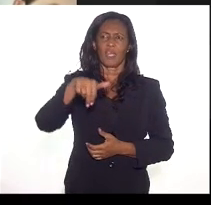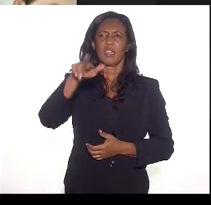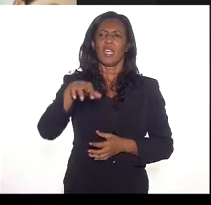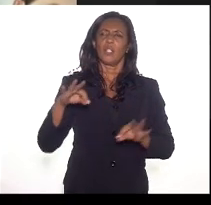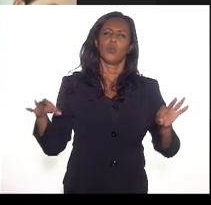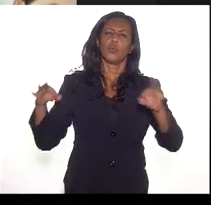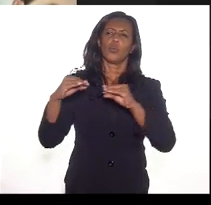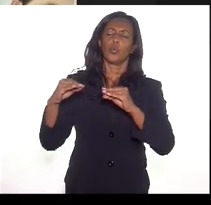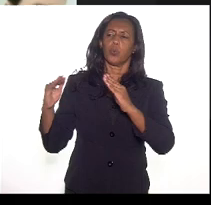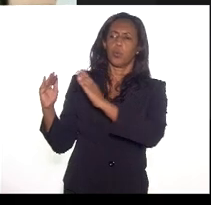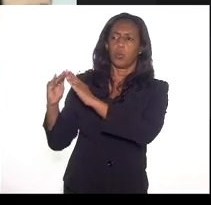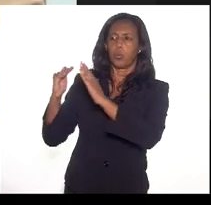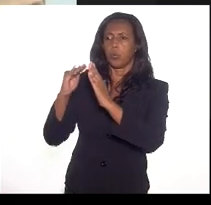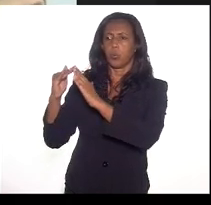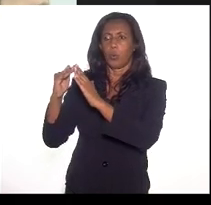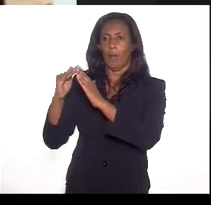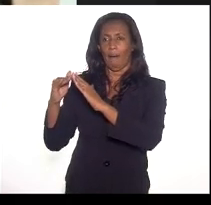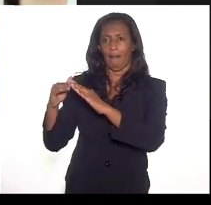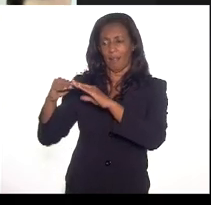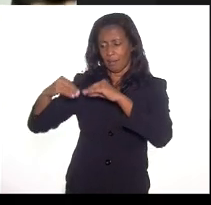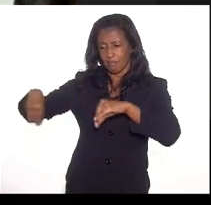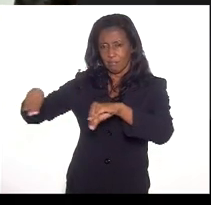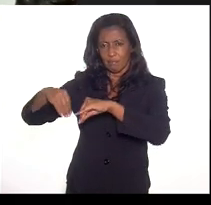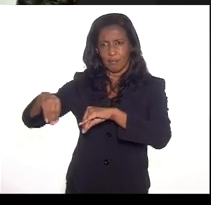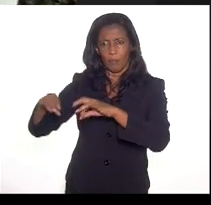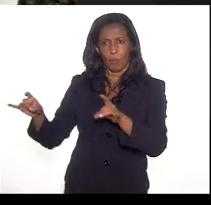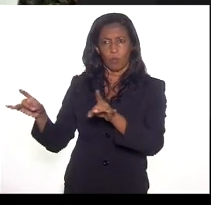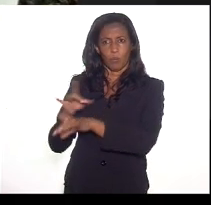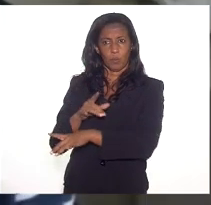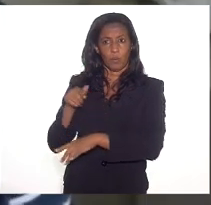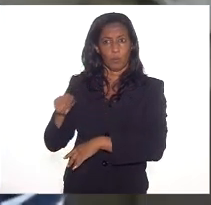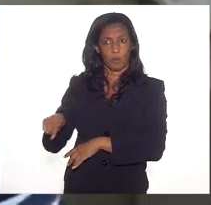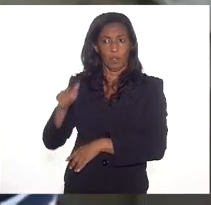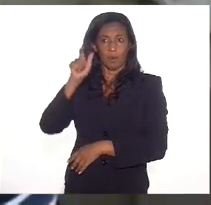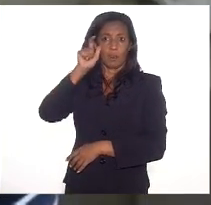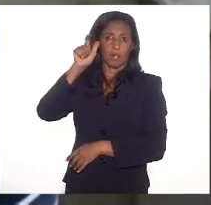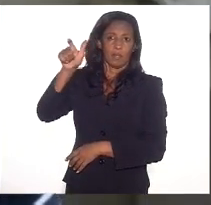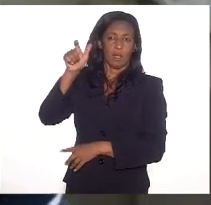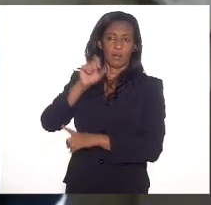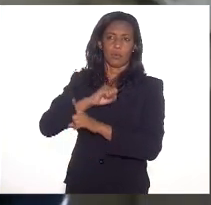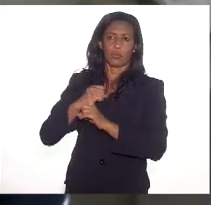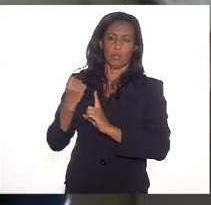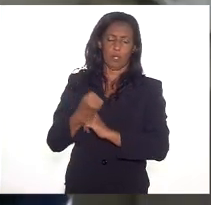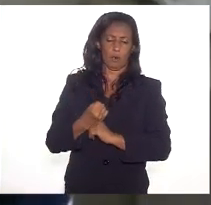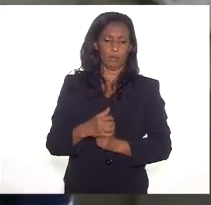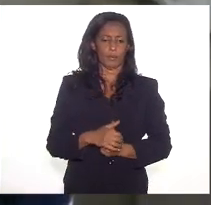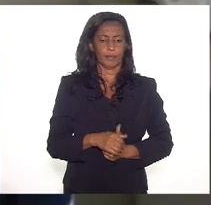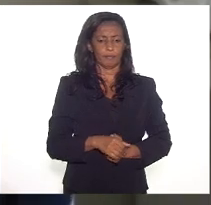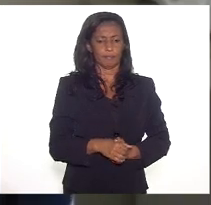imóvel em área consolidada está em área de interesse social.